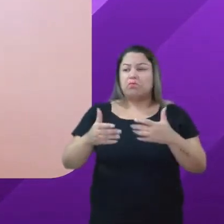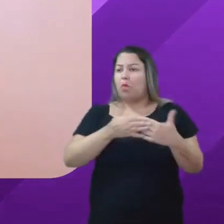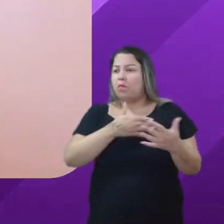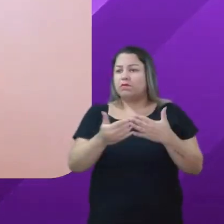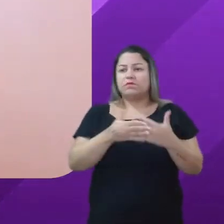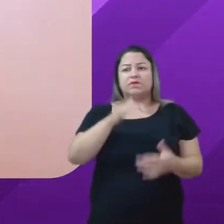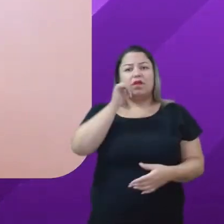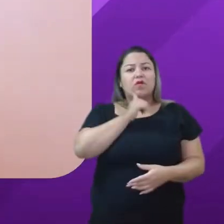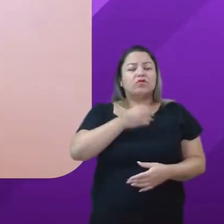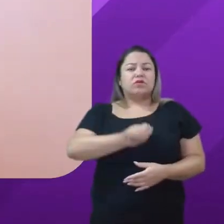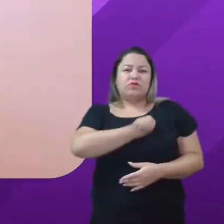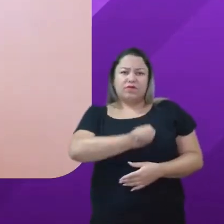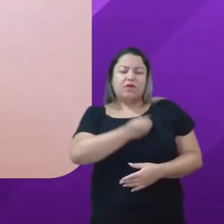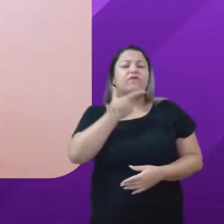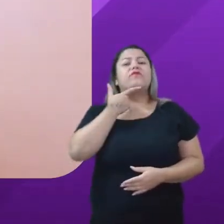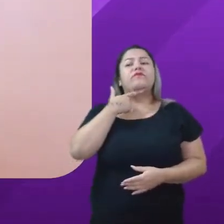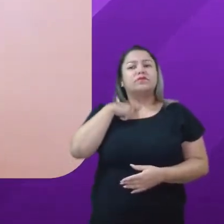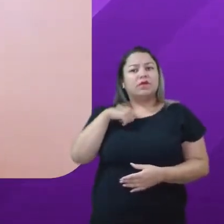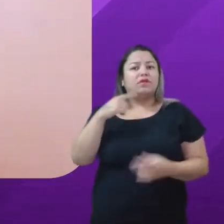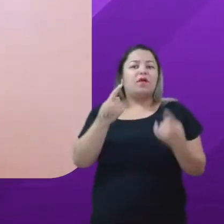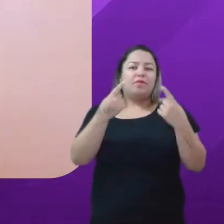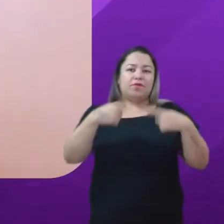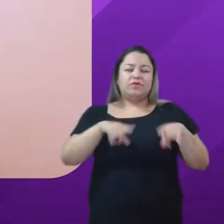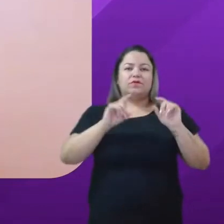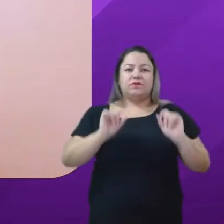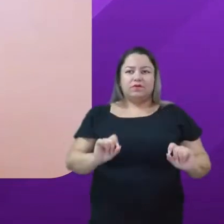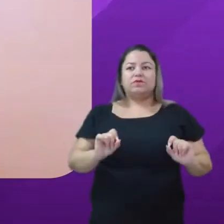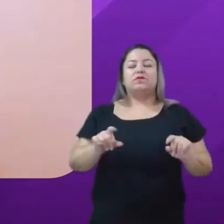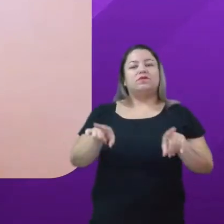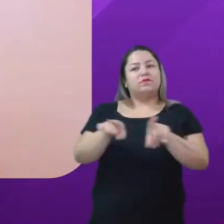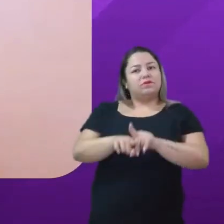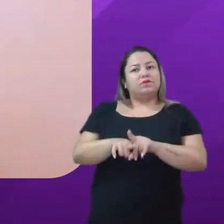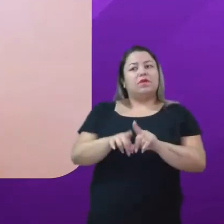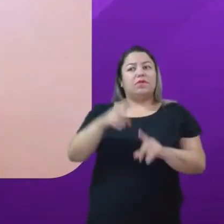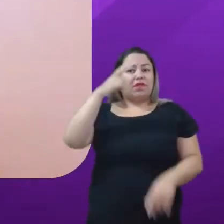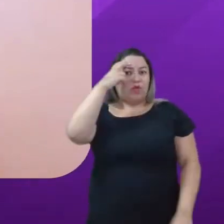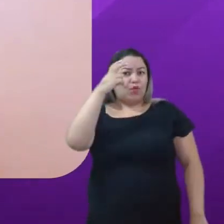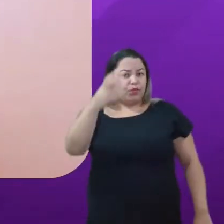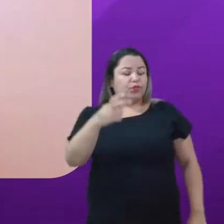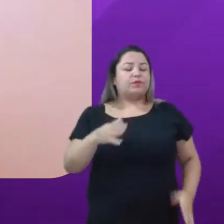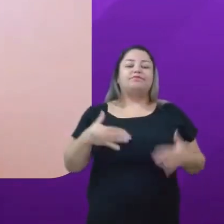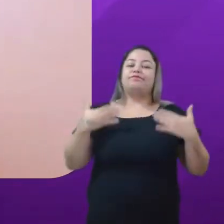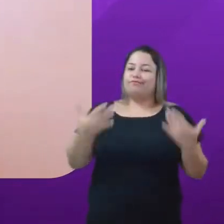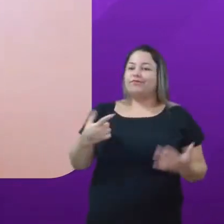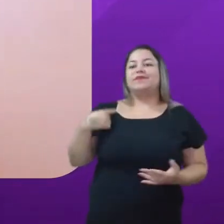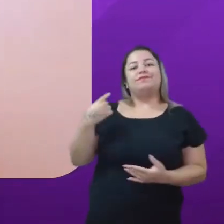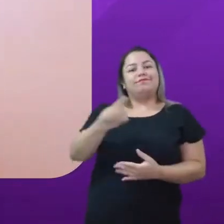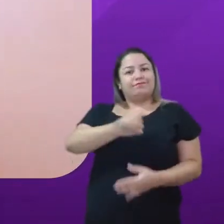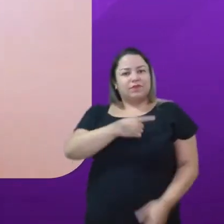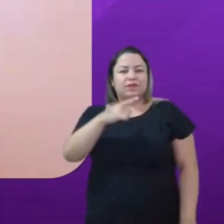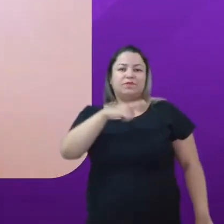mulher é onde ela quiser, inclusive na política e também na cultura. Isso a gente já tem